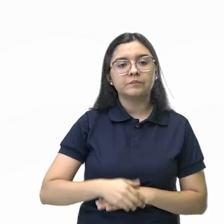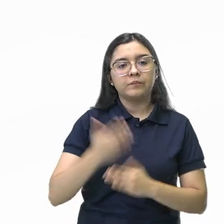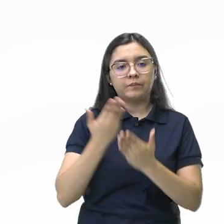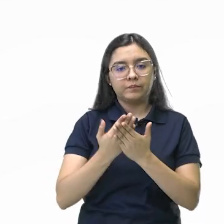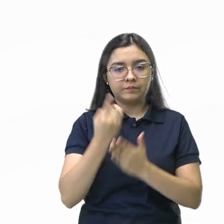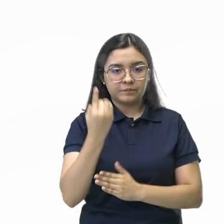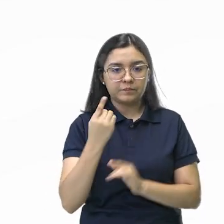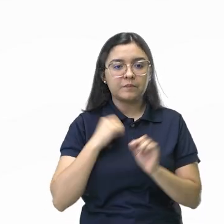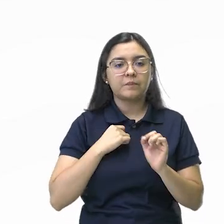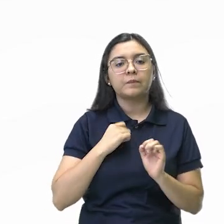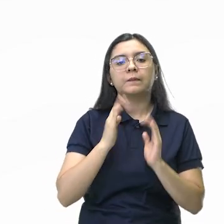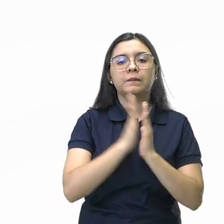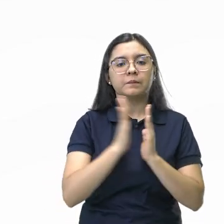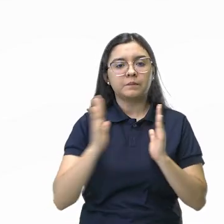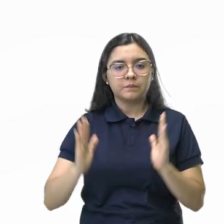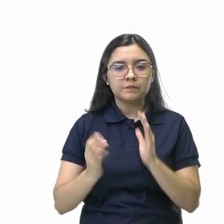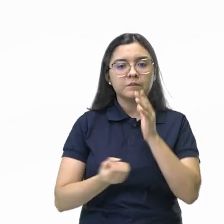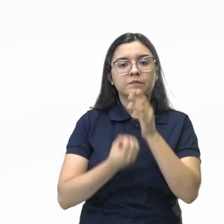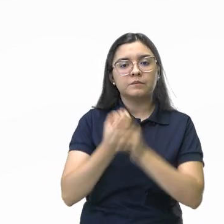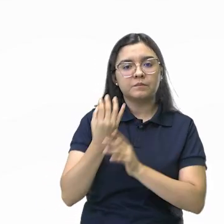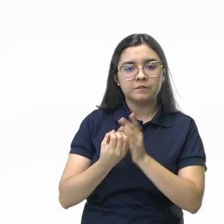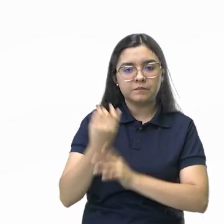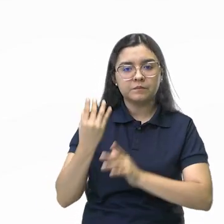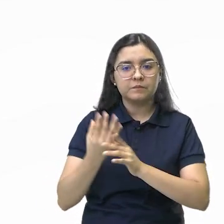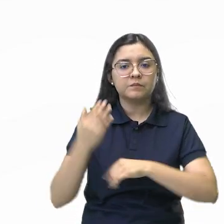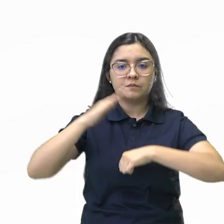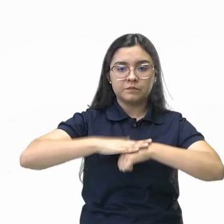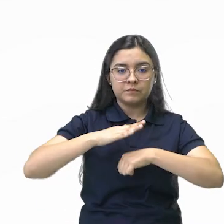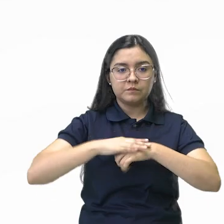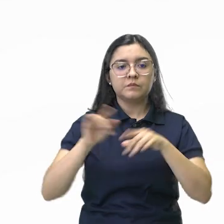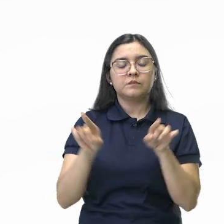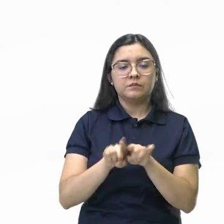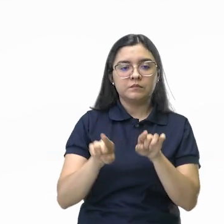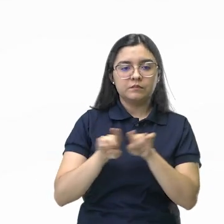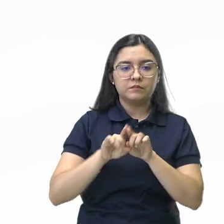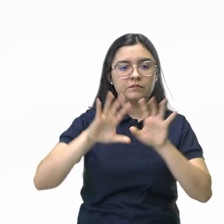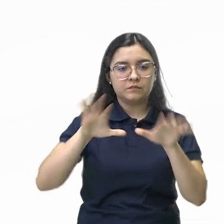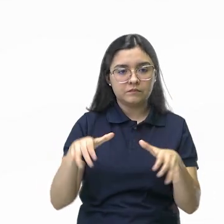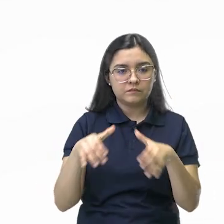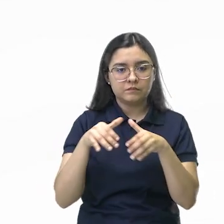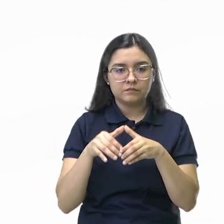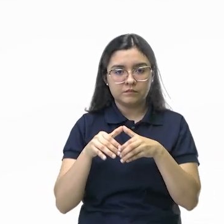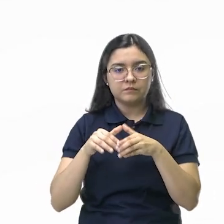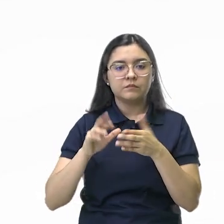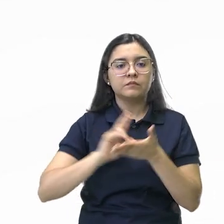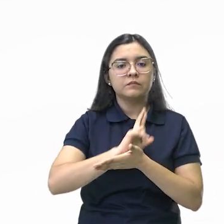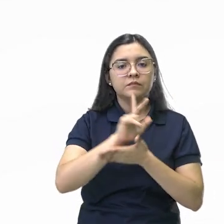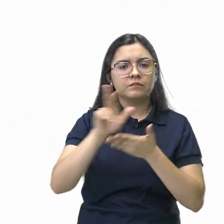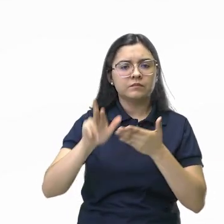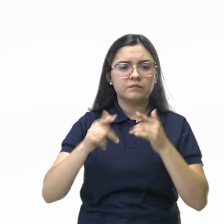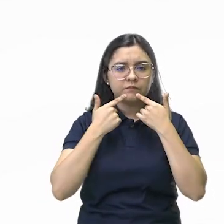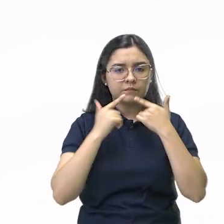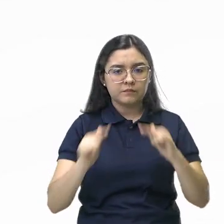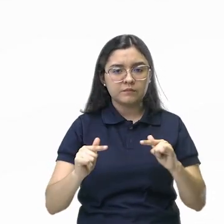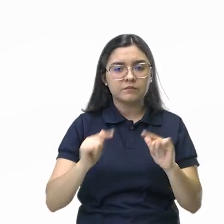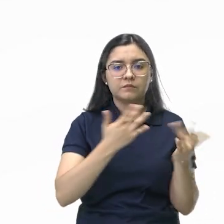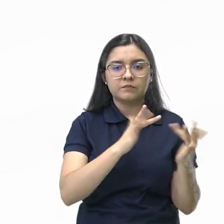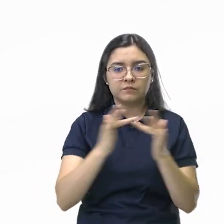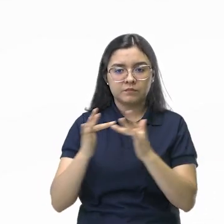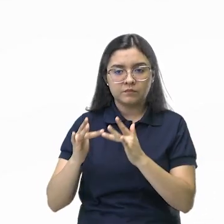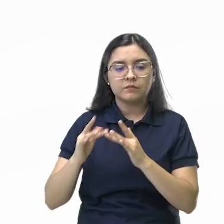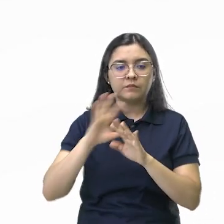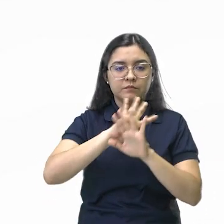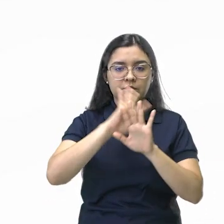número 1, objeto de conhecimento, processos de produção individual e colaborativa em diferentes